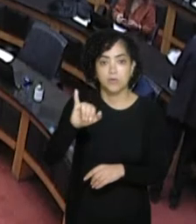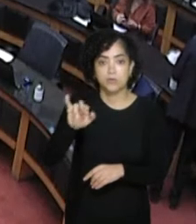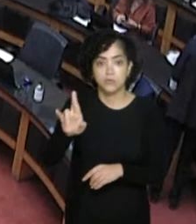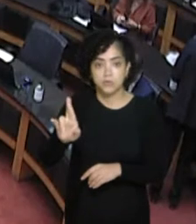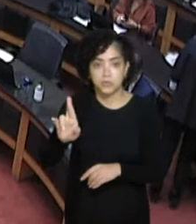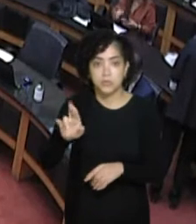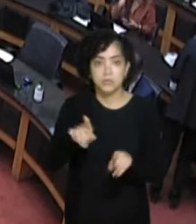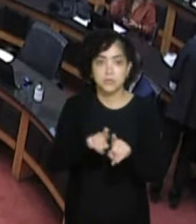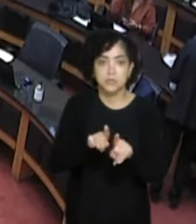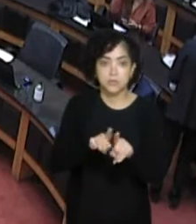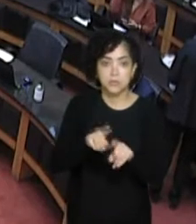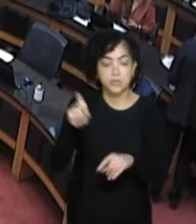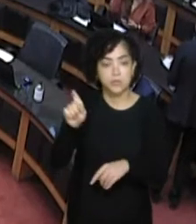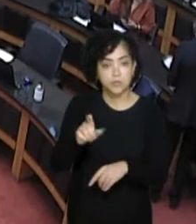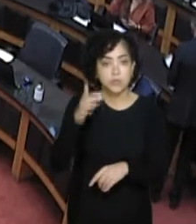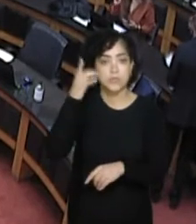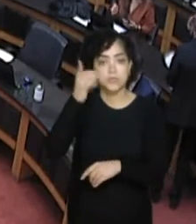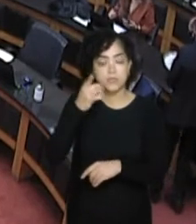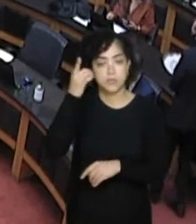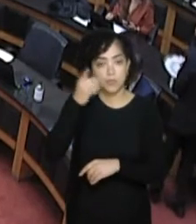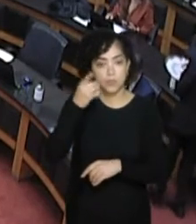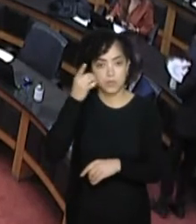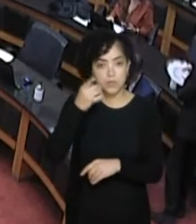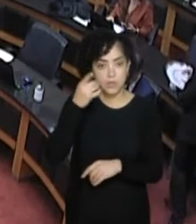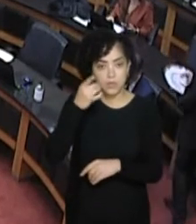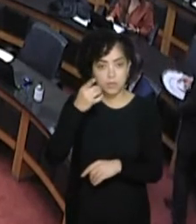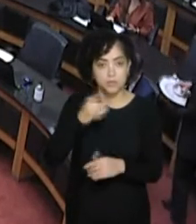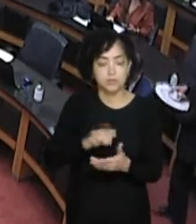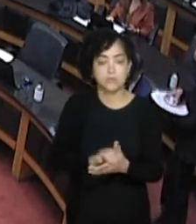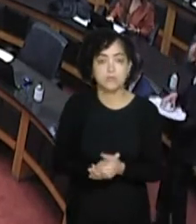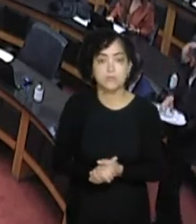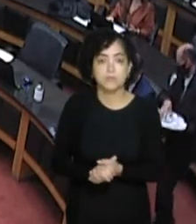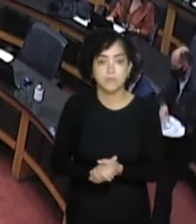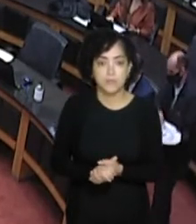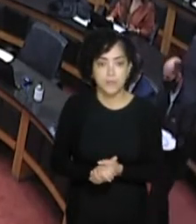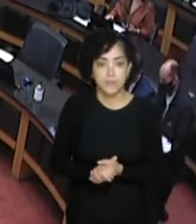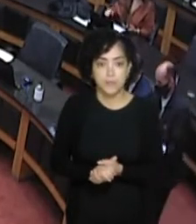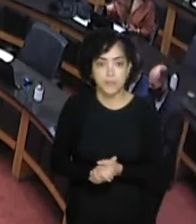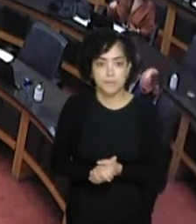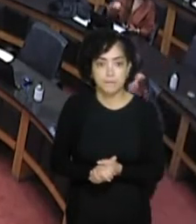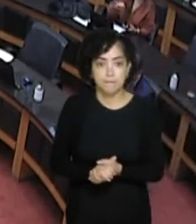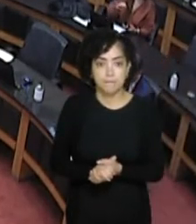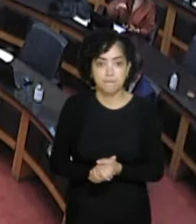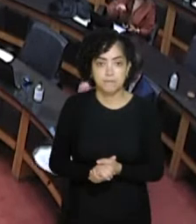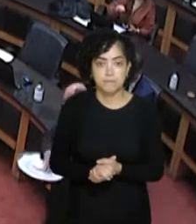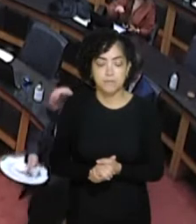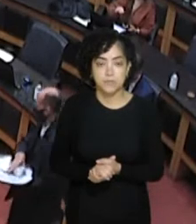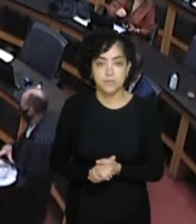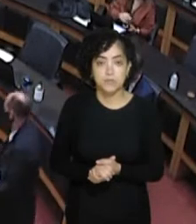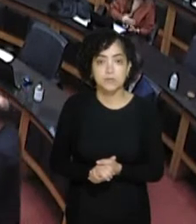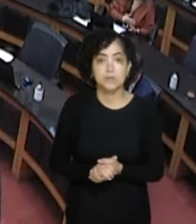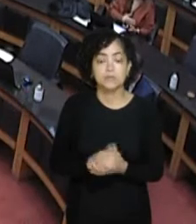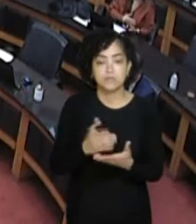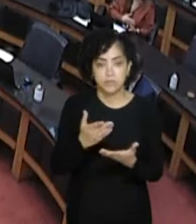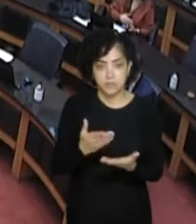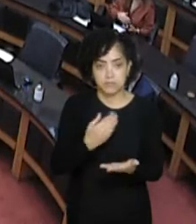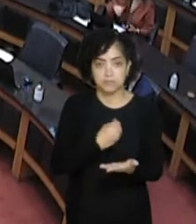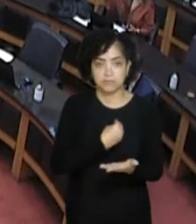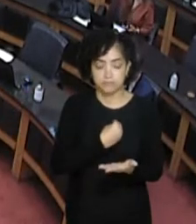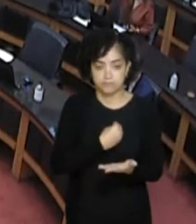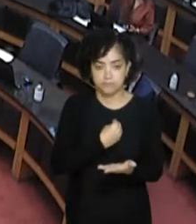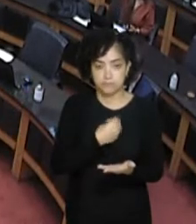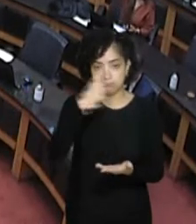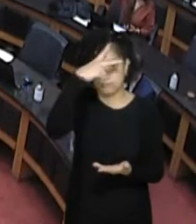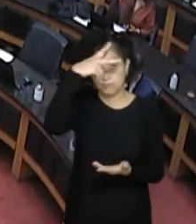do ex-deputado estadual Leodegar Tchikoski e também do